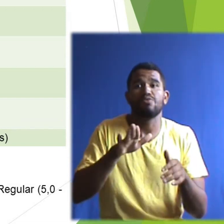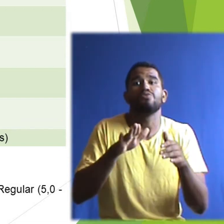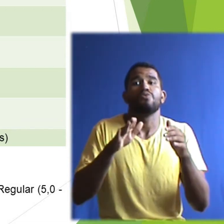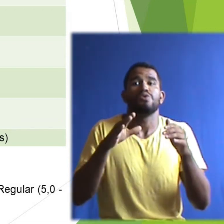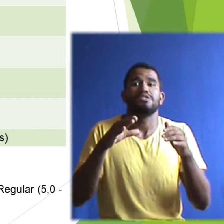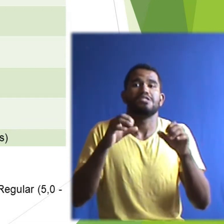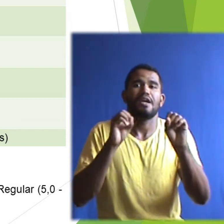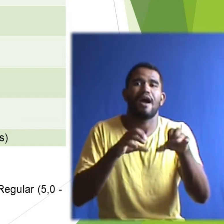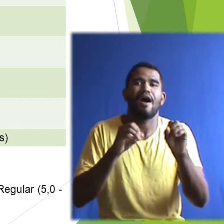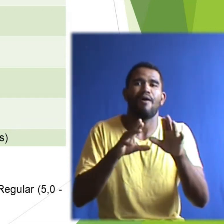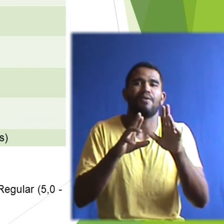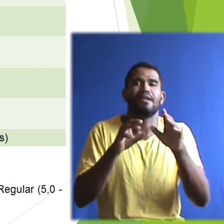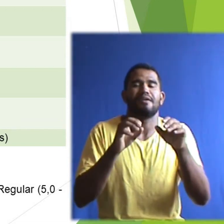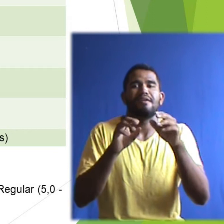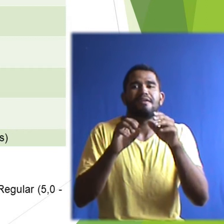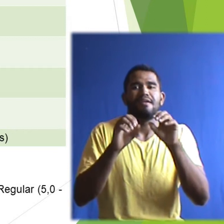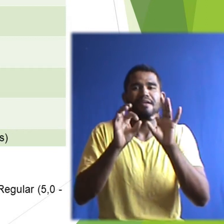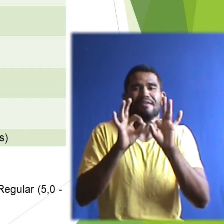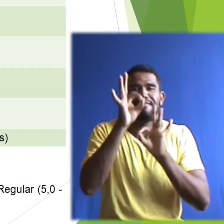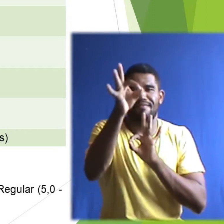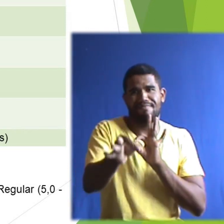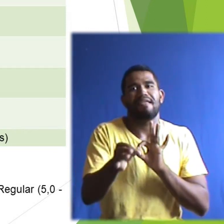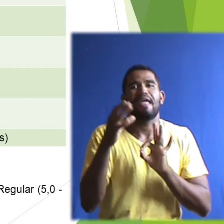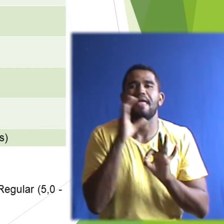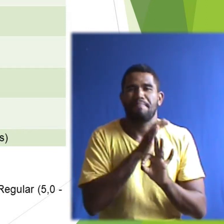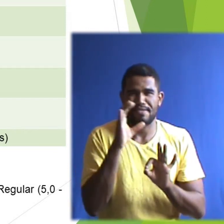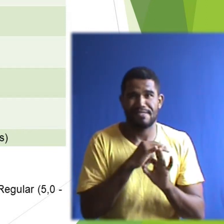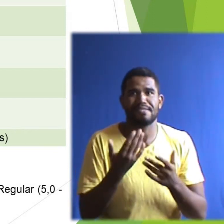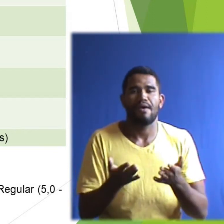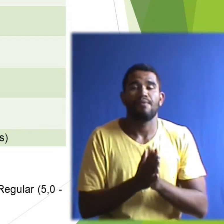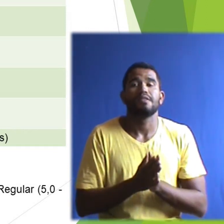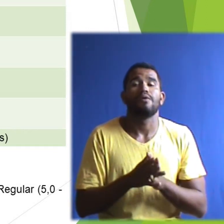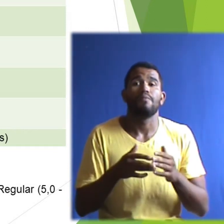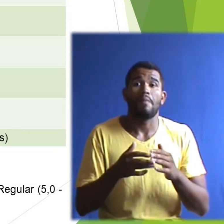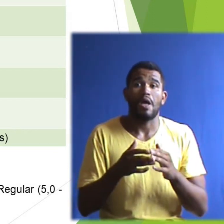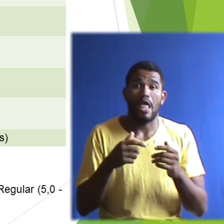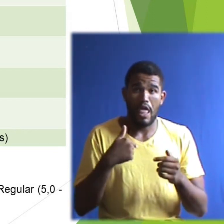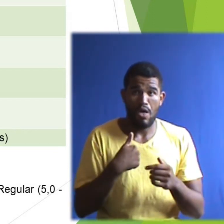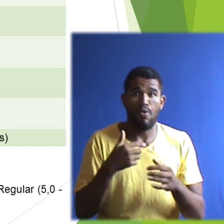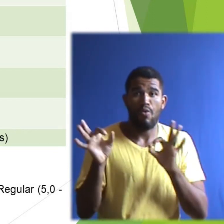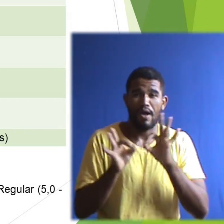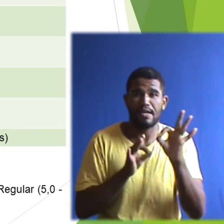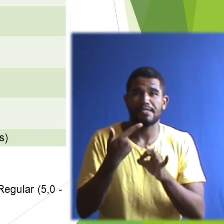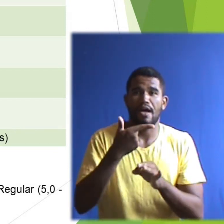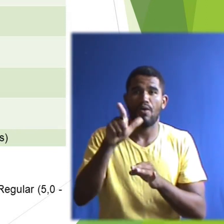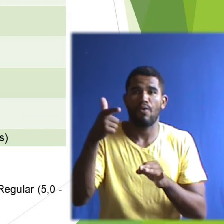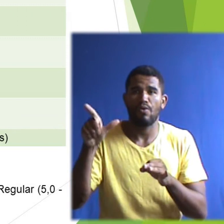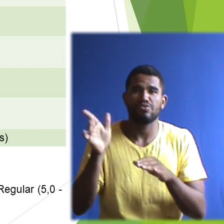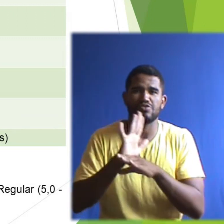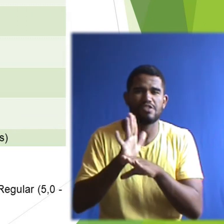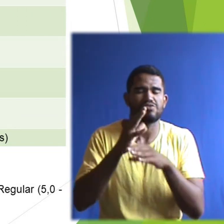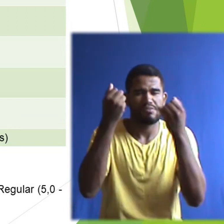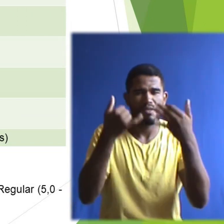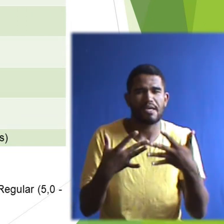seu, que vale também 3 pontos. No total, gente, eu estou distribuindo 12 pontos,